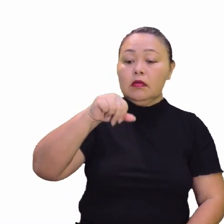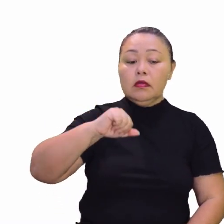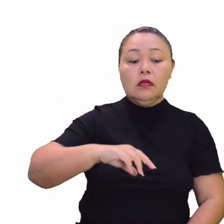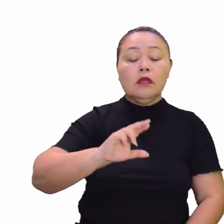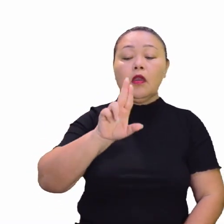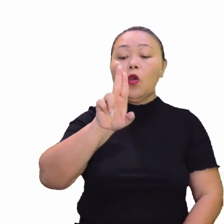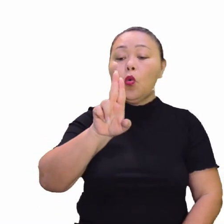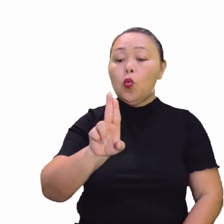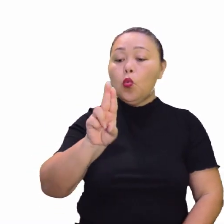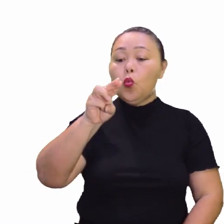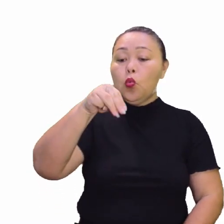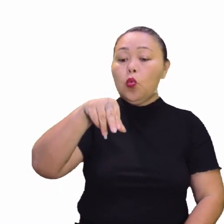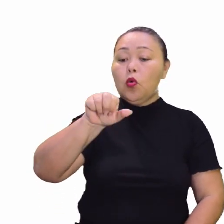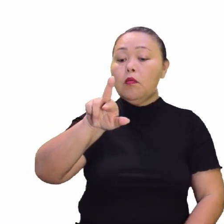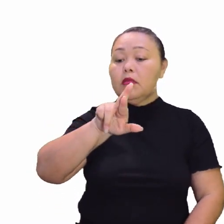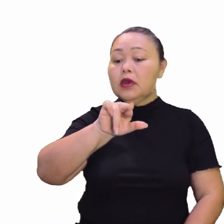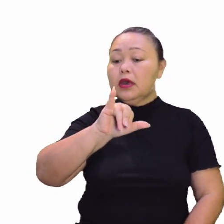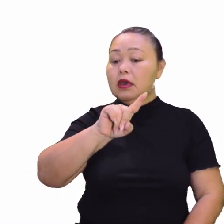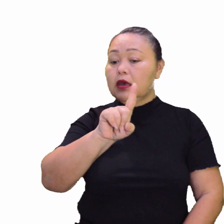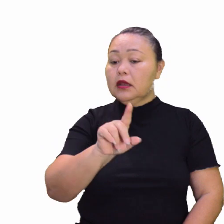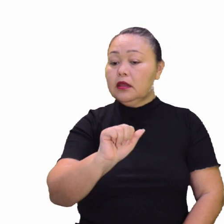o mirizal.